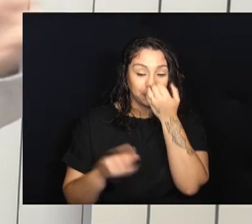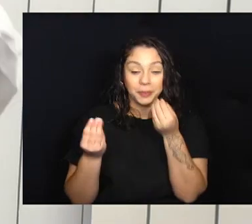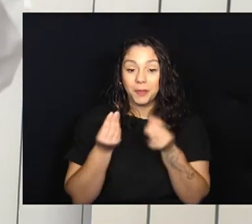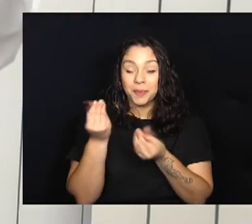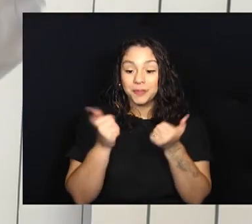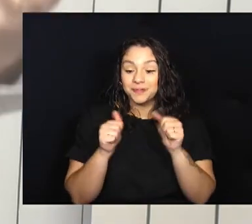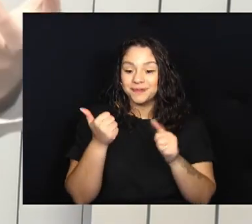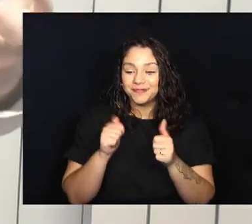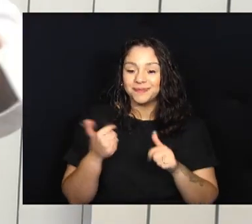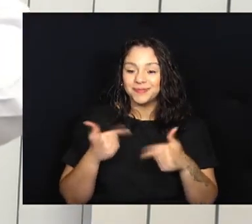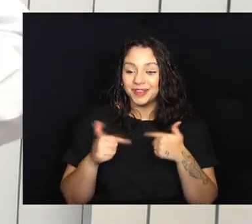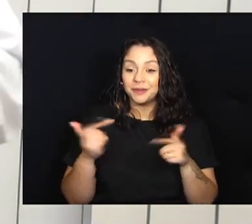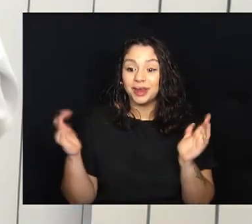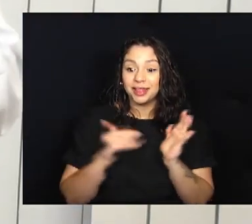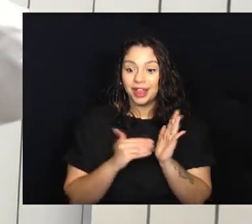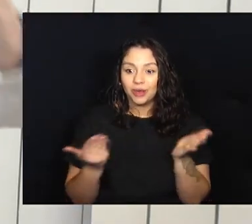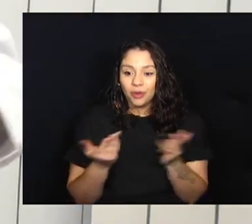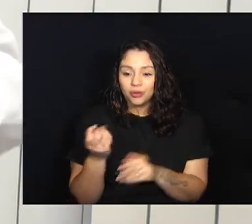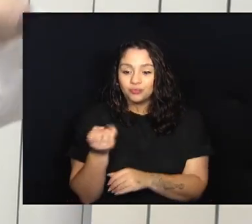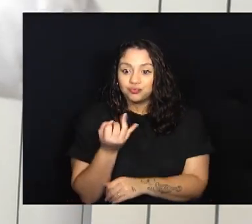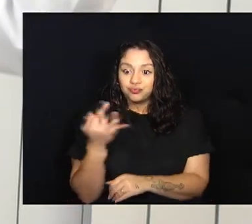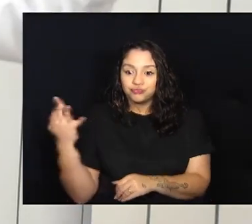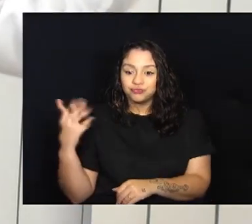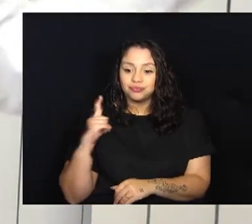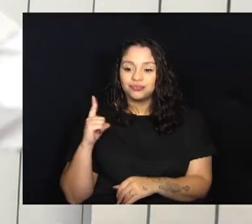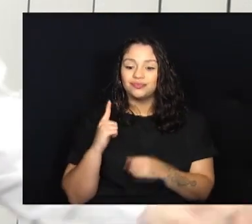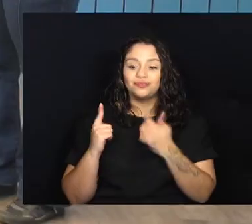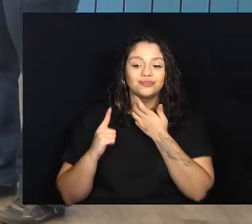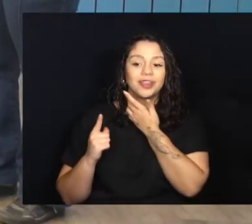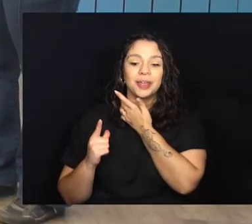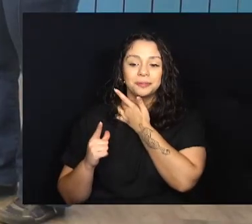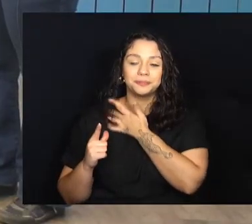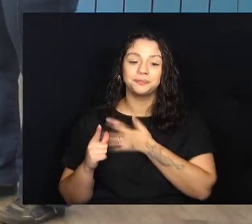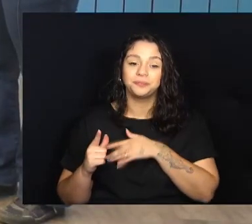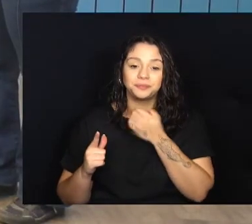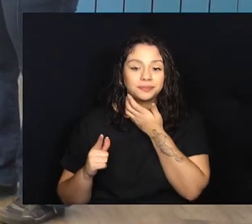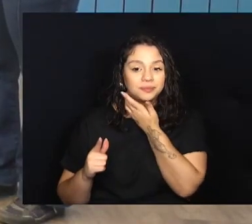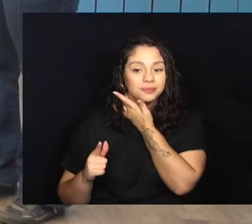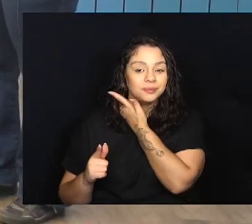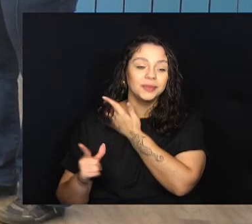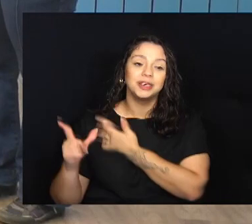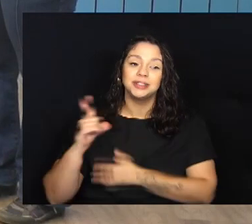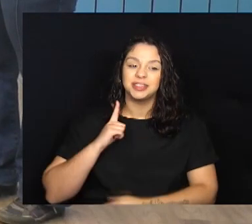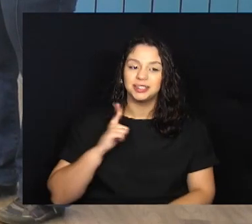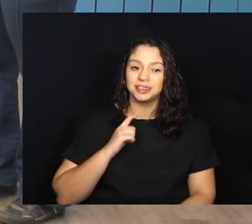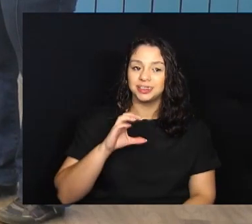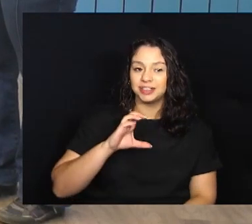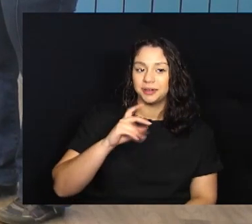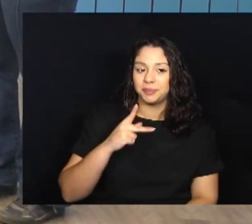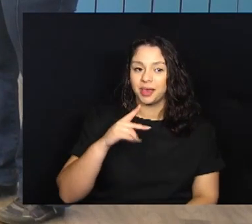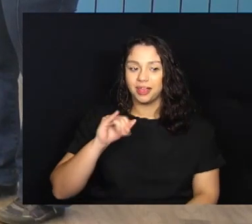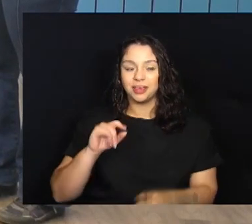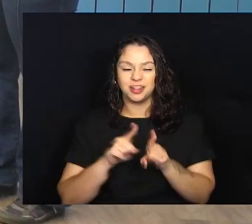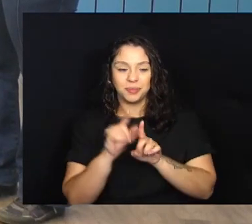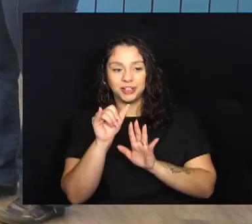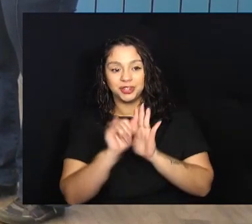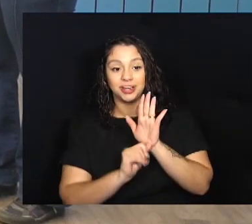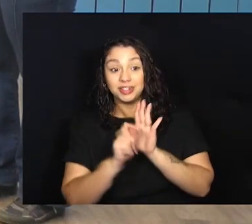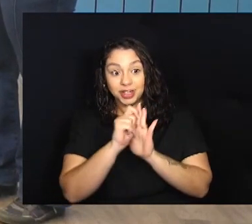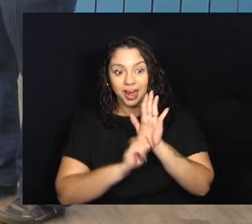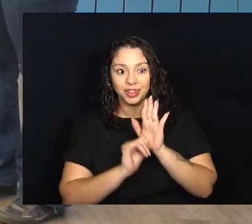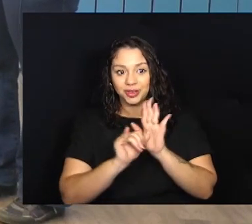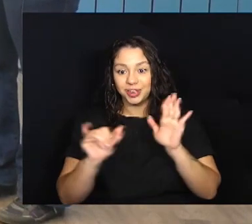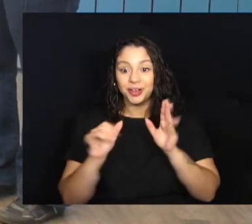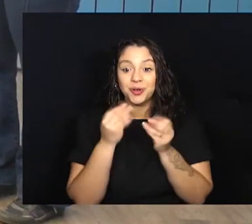até aqui, quando eu falo sobre os números de requerimento, de moção, de relatoria, de CPI. Seja bem-vinda e bom dia. Bom